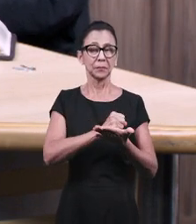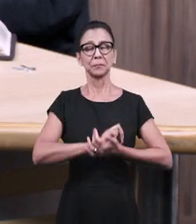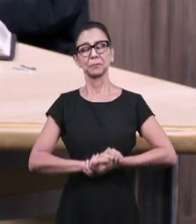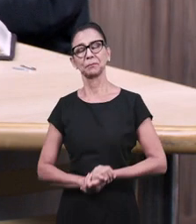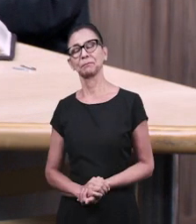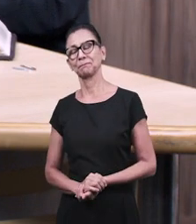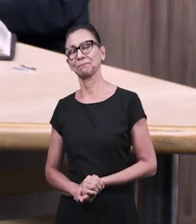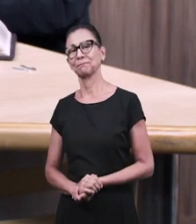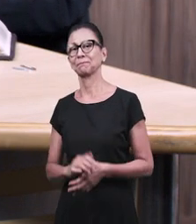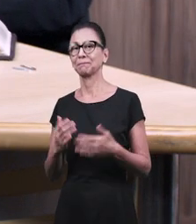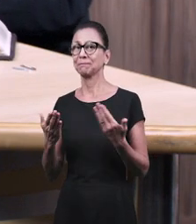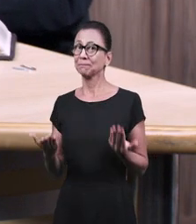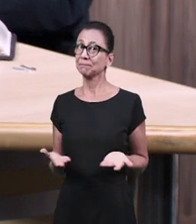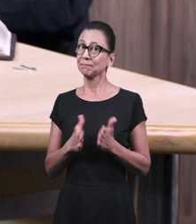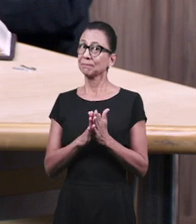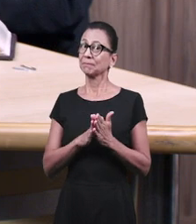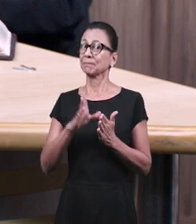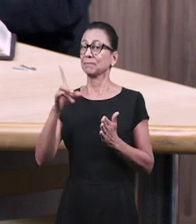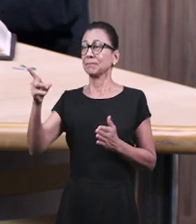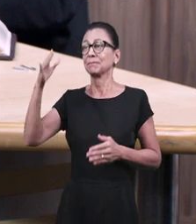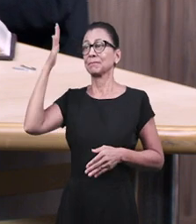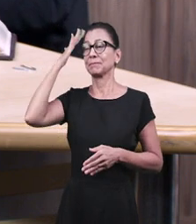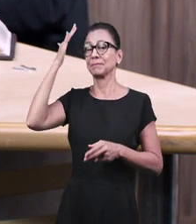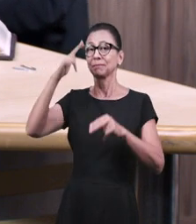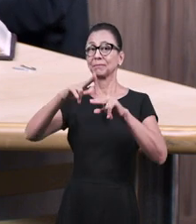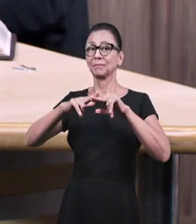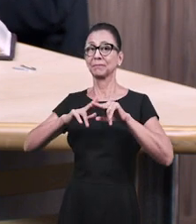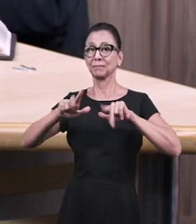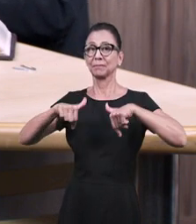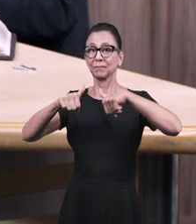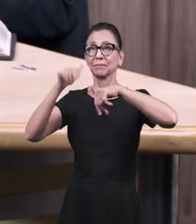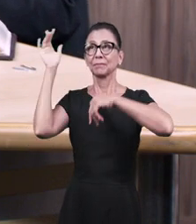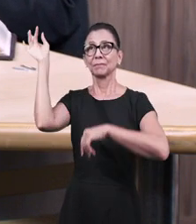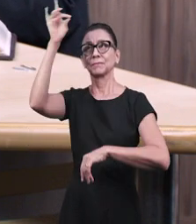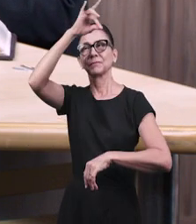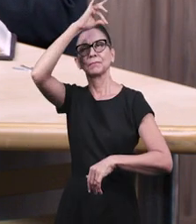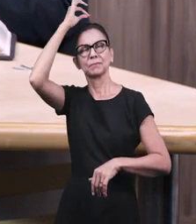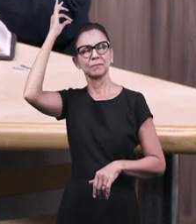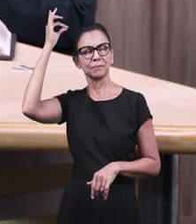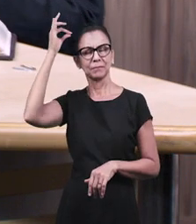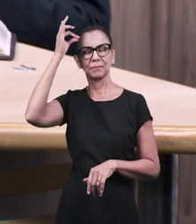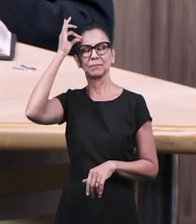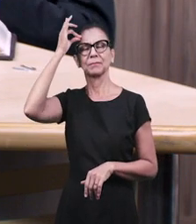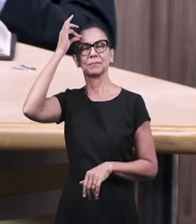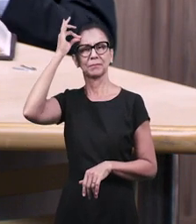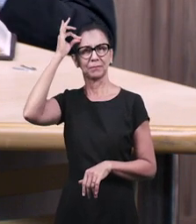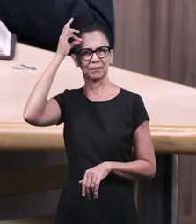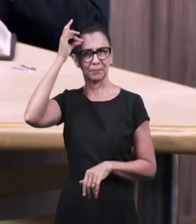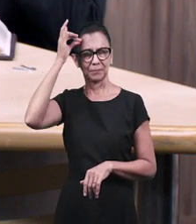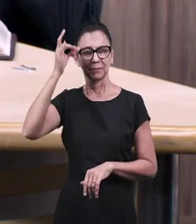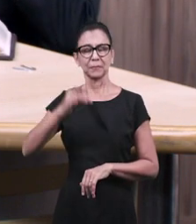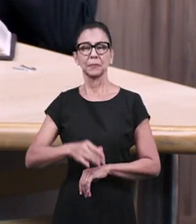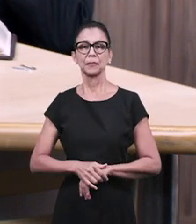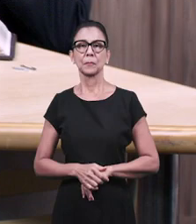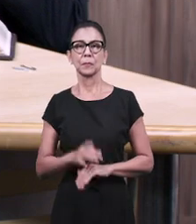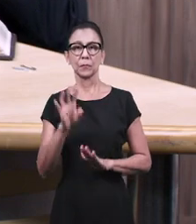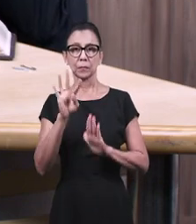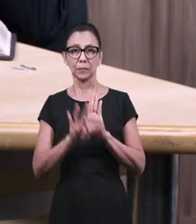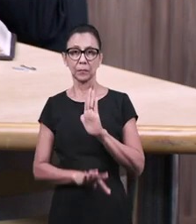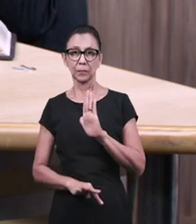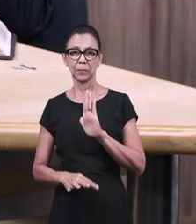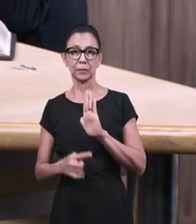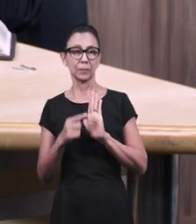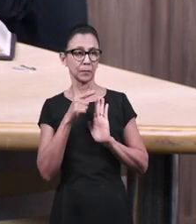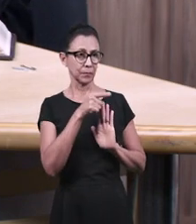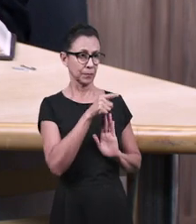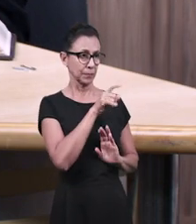se chama entender a palavra no Espírito, de forma espiritual. O texto que você citou